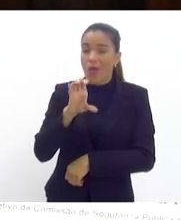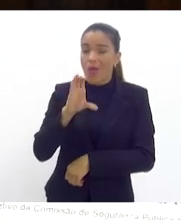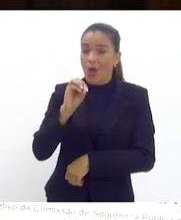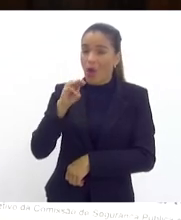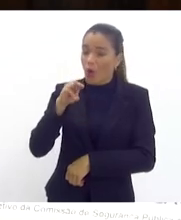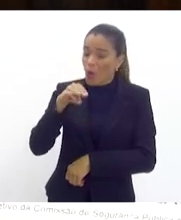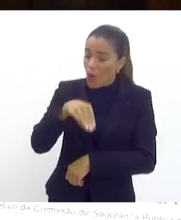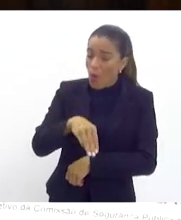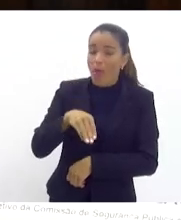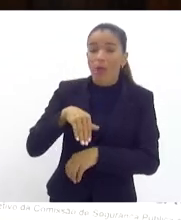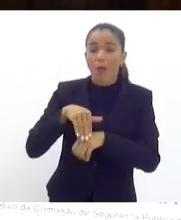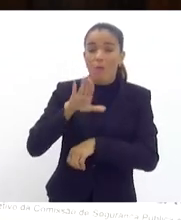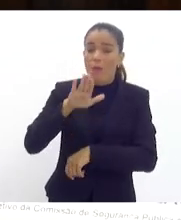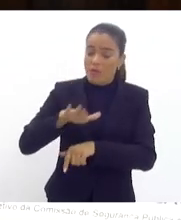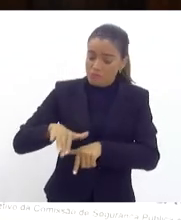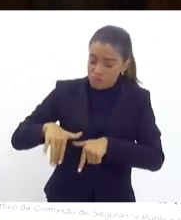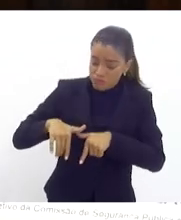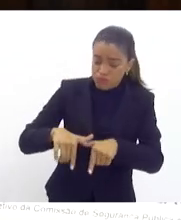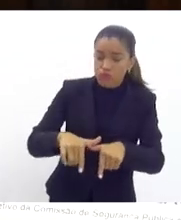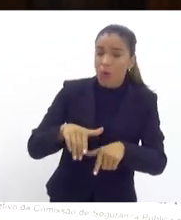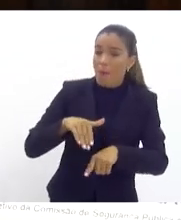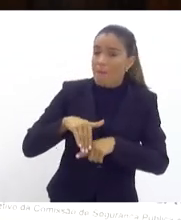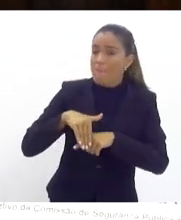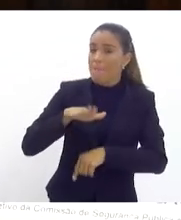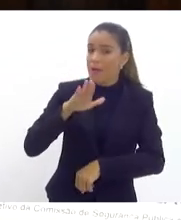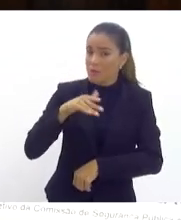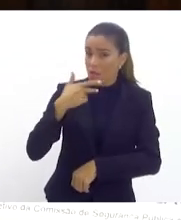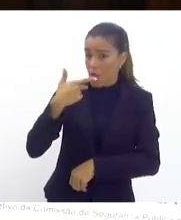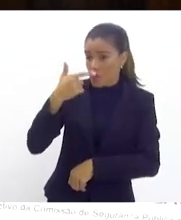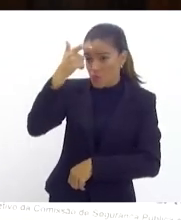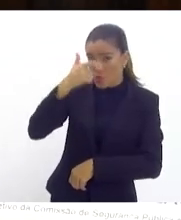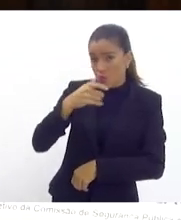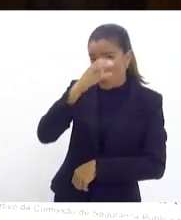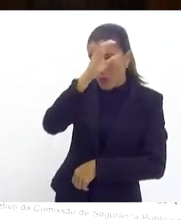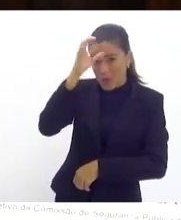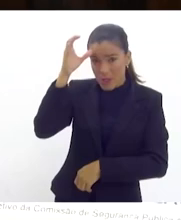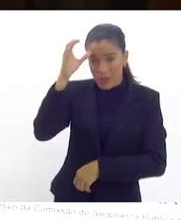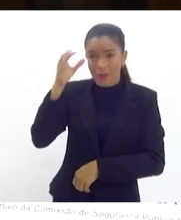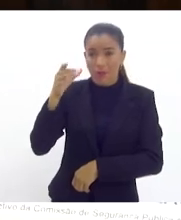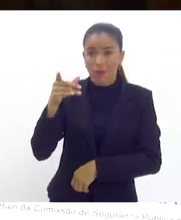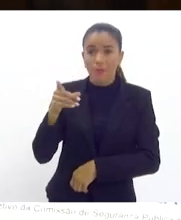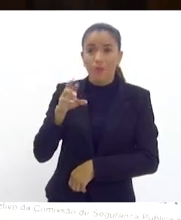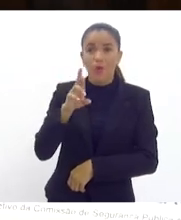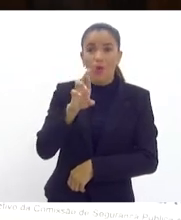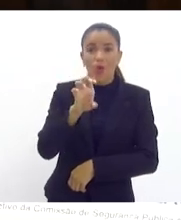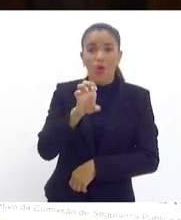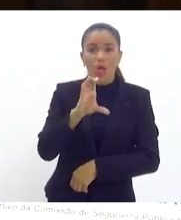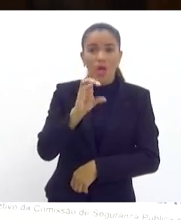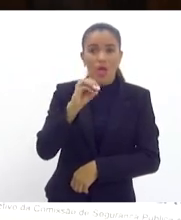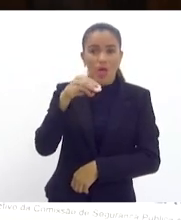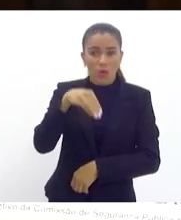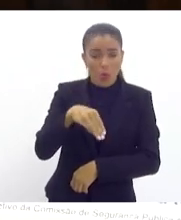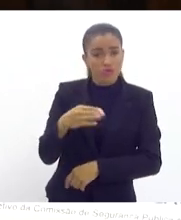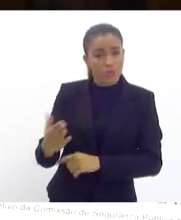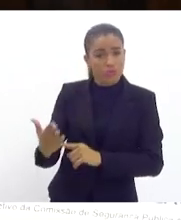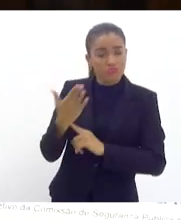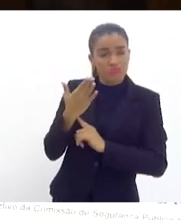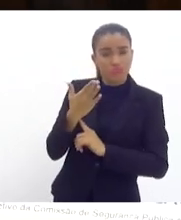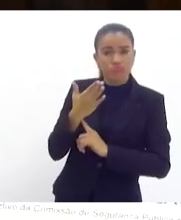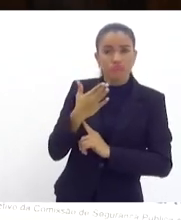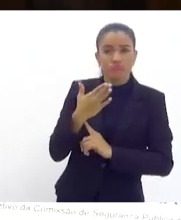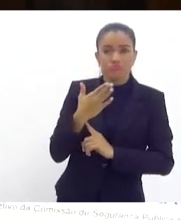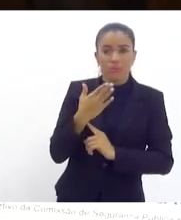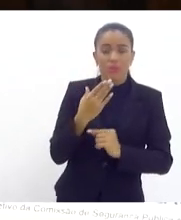efetiva mais contundente e eu falo como cliente do recônio o cleon já me Record já me salvou como cidadão na linha